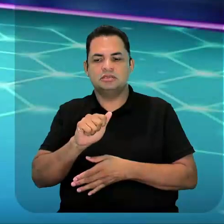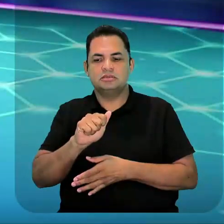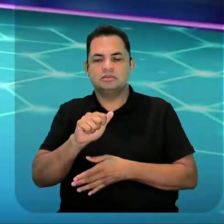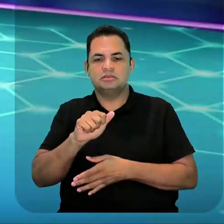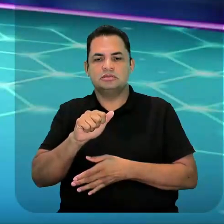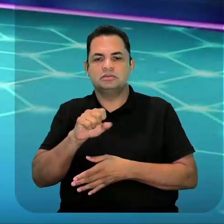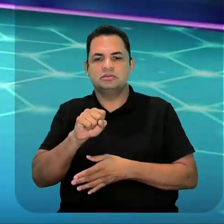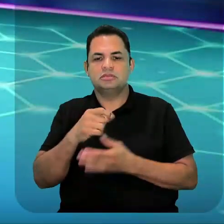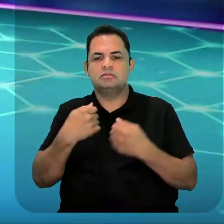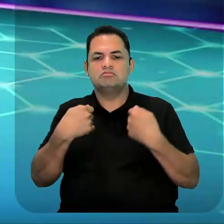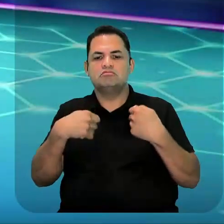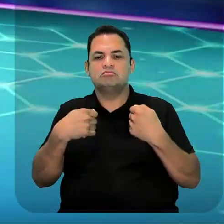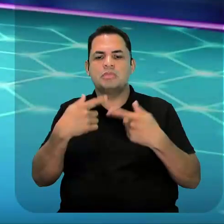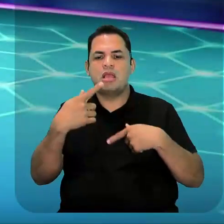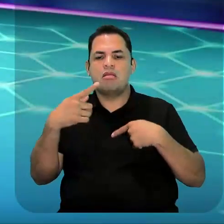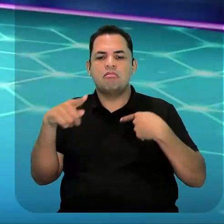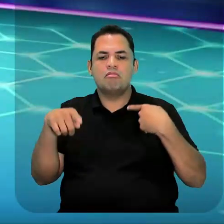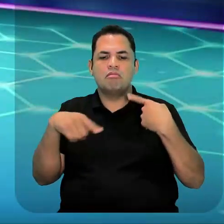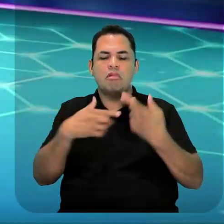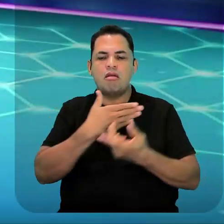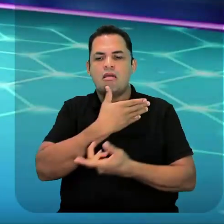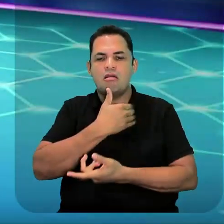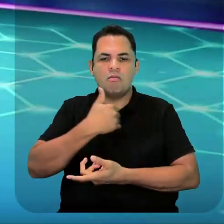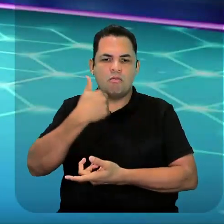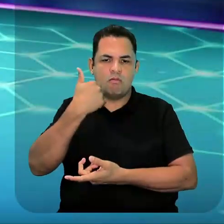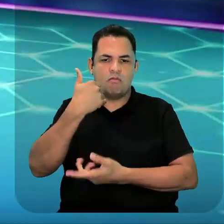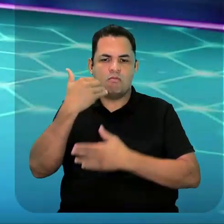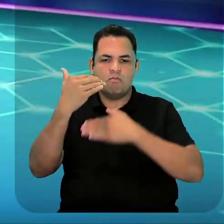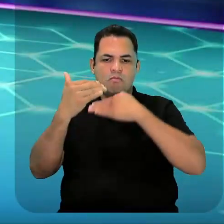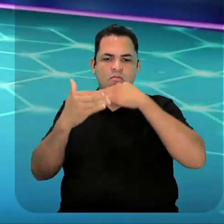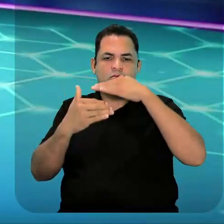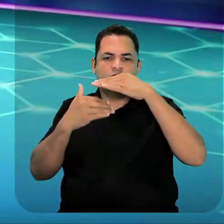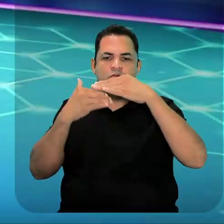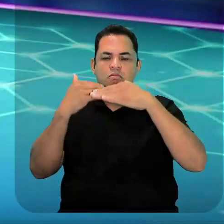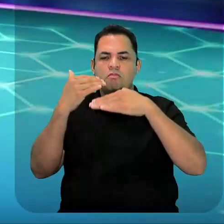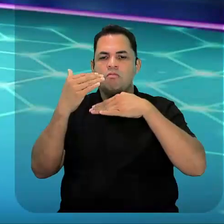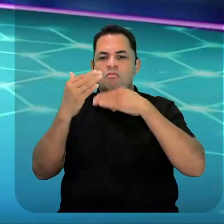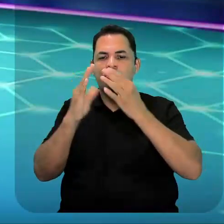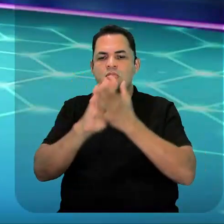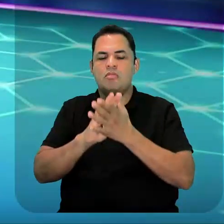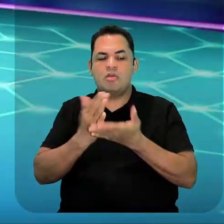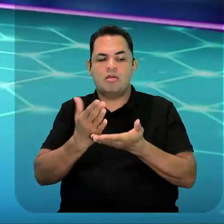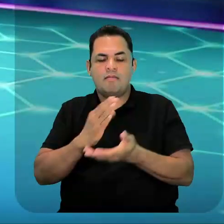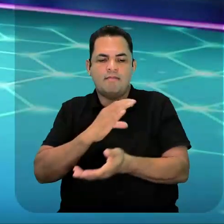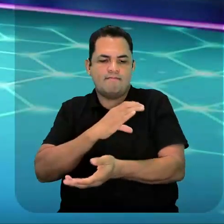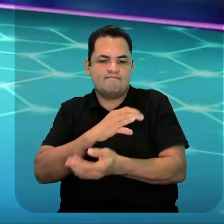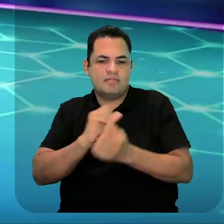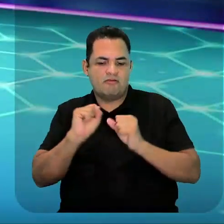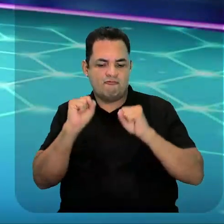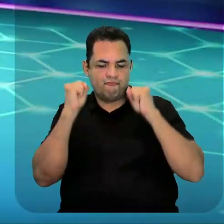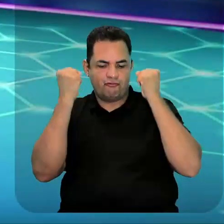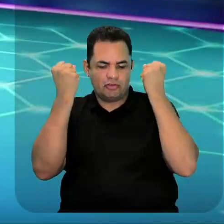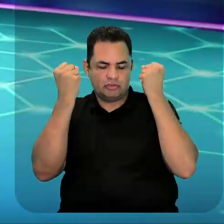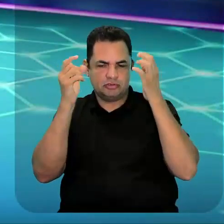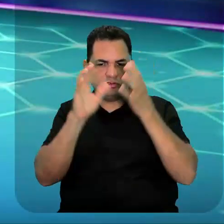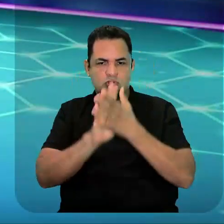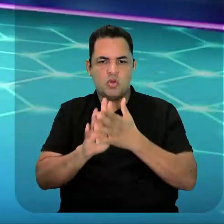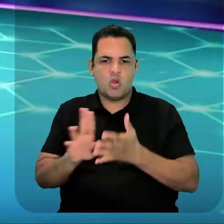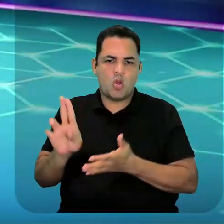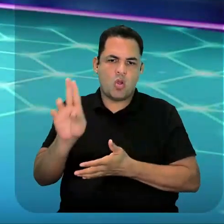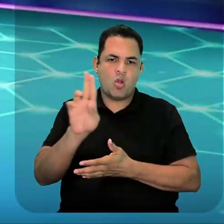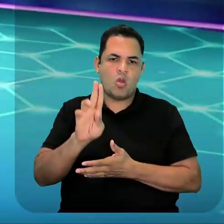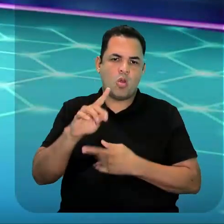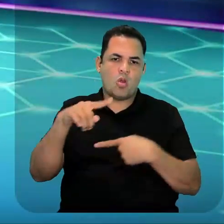necessariamente uma intenção de melhorar o desempenho físico. Eles usavam com